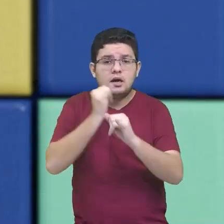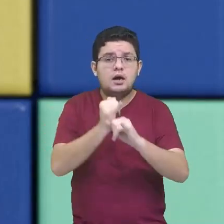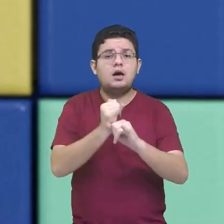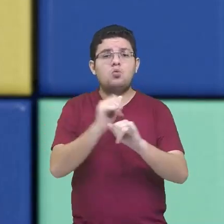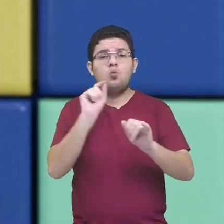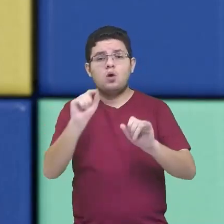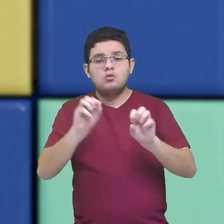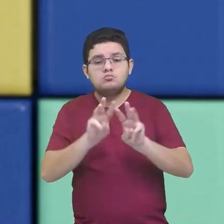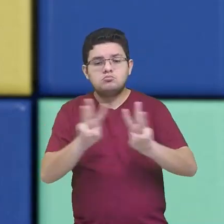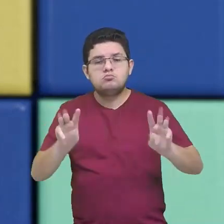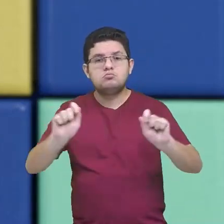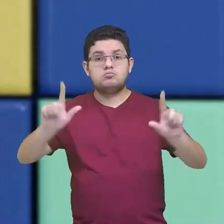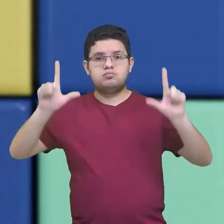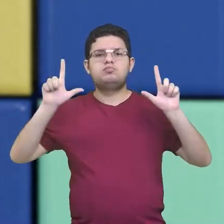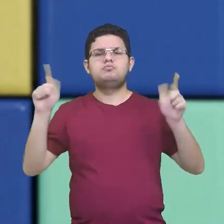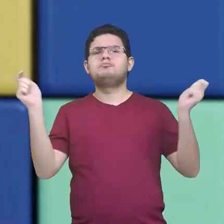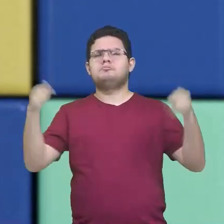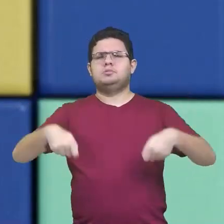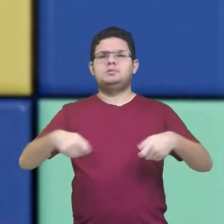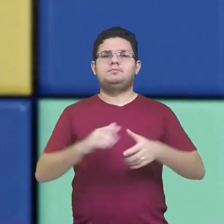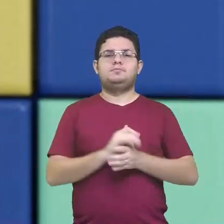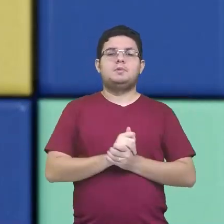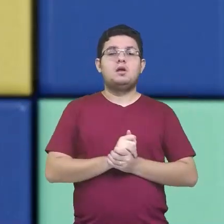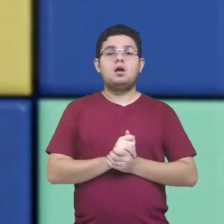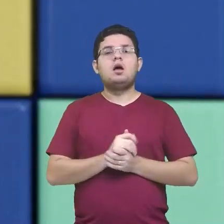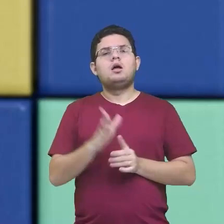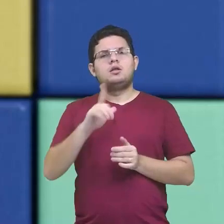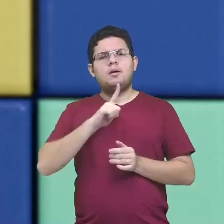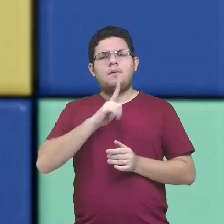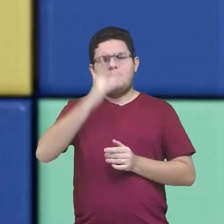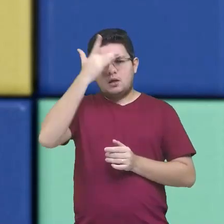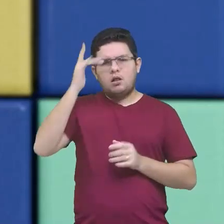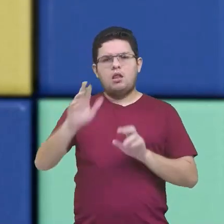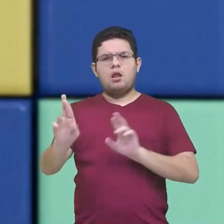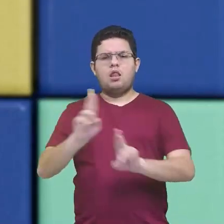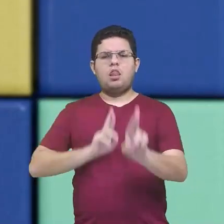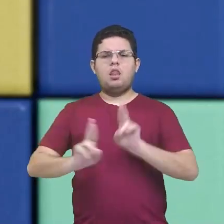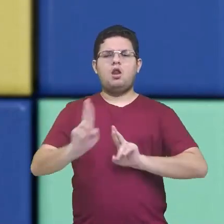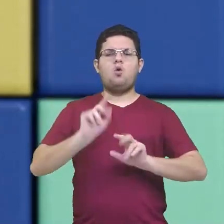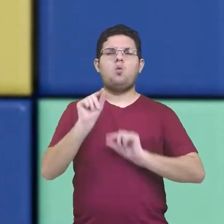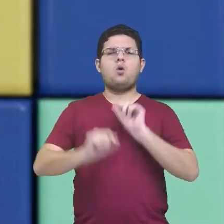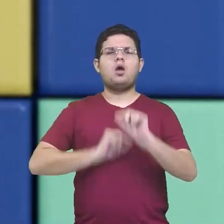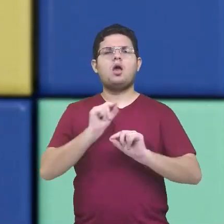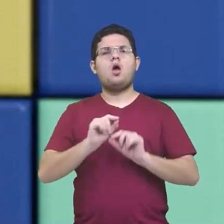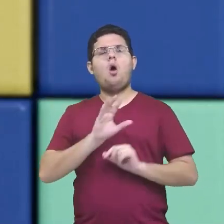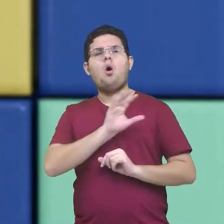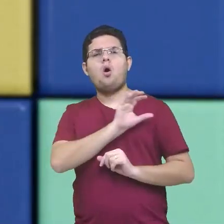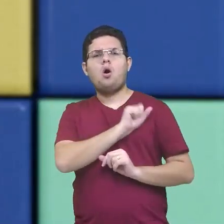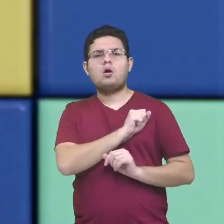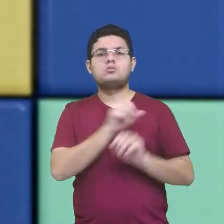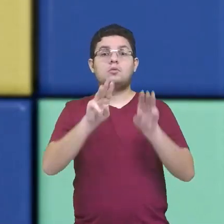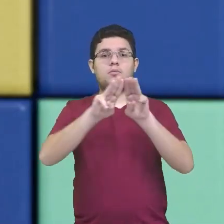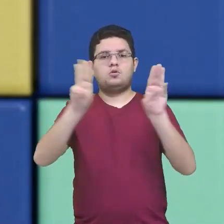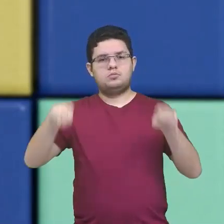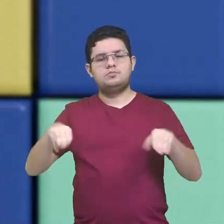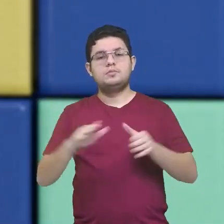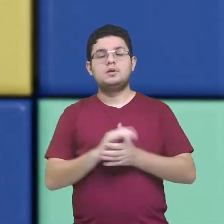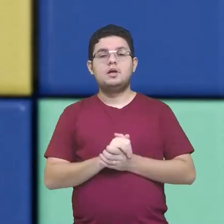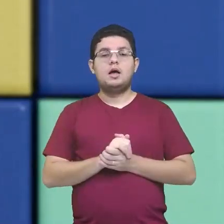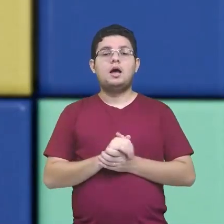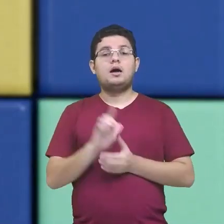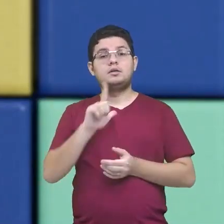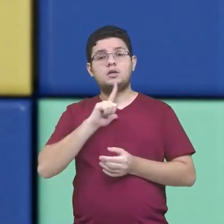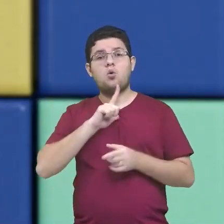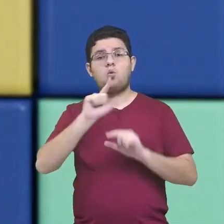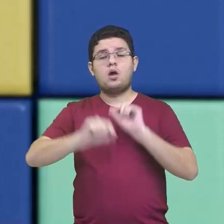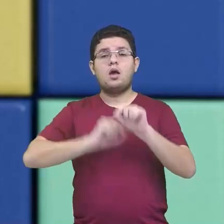que gosta de museu, dessa temática, né? Falando aí, ó, Museu Virtual do Leonardo da Vinci, olha só, Leonardo